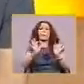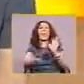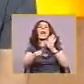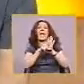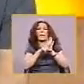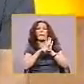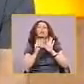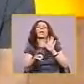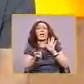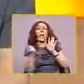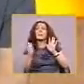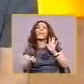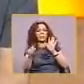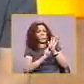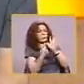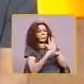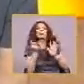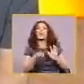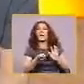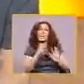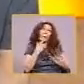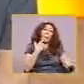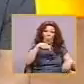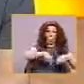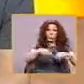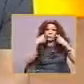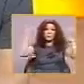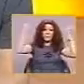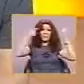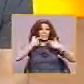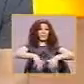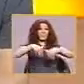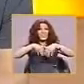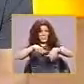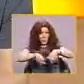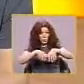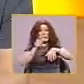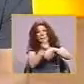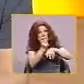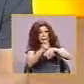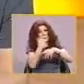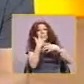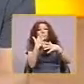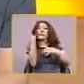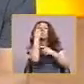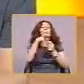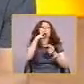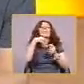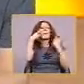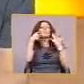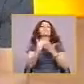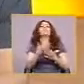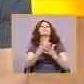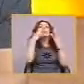já mudar? Ok, portanto, nomeadamente a marcha de hoje, e foi essa uma das reivindicações principais, o